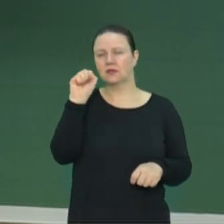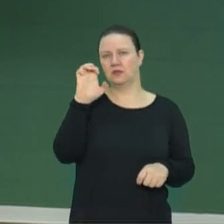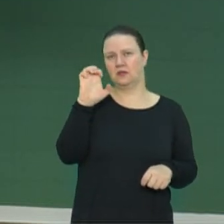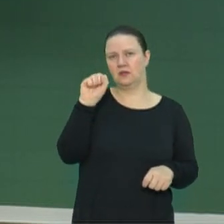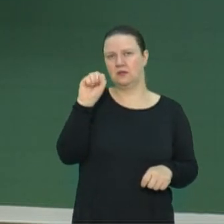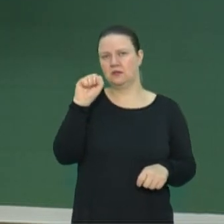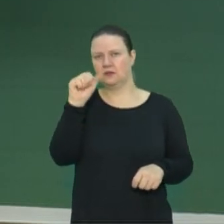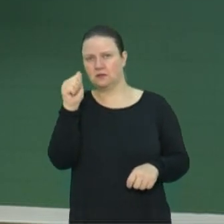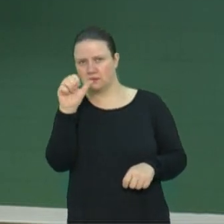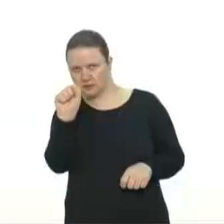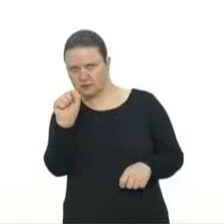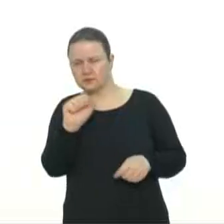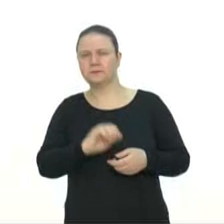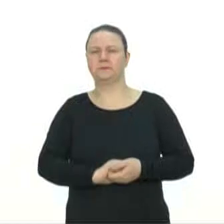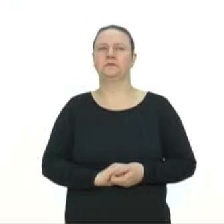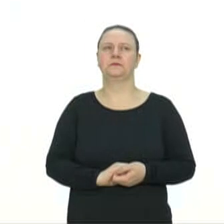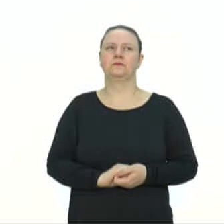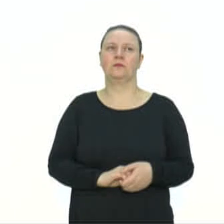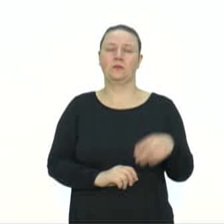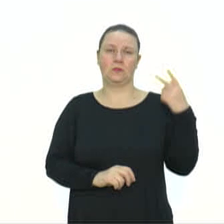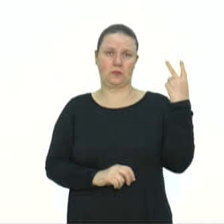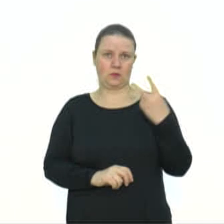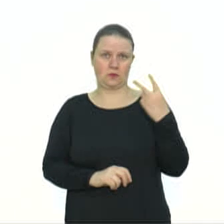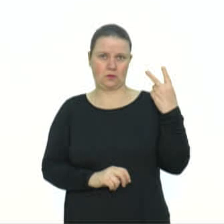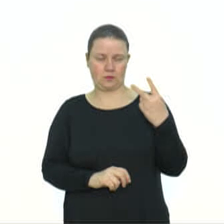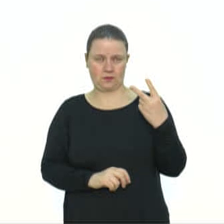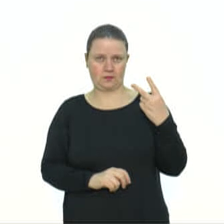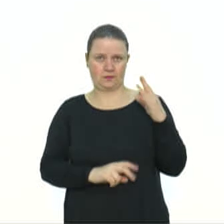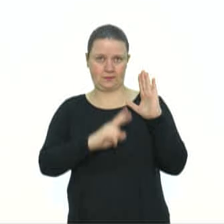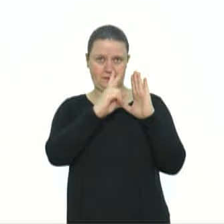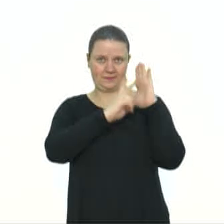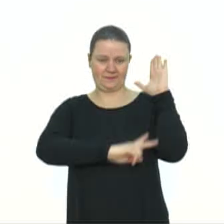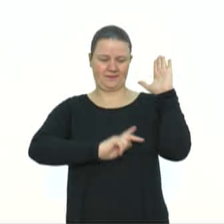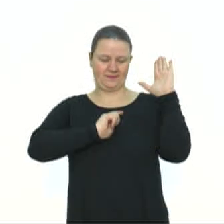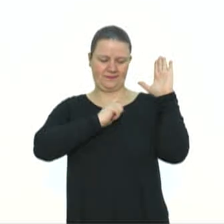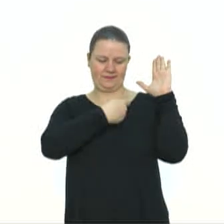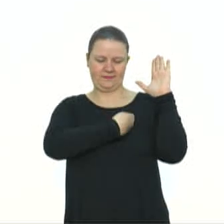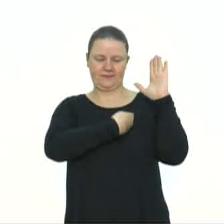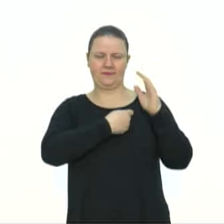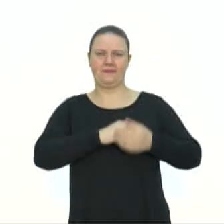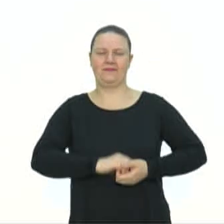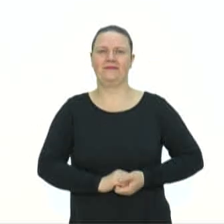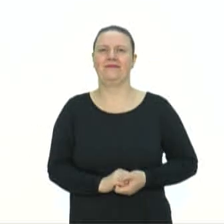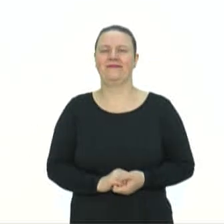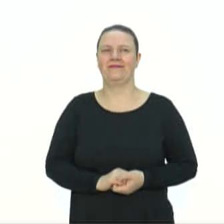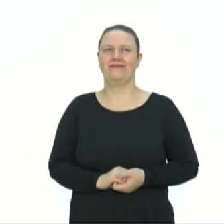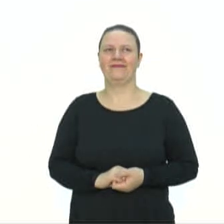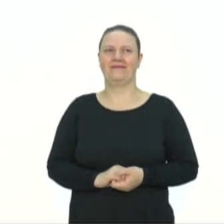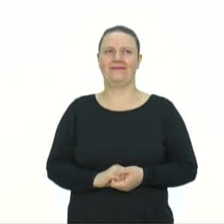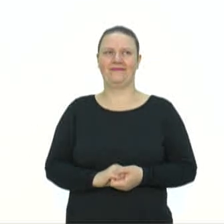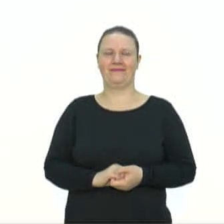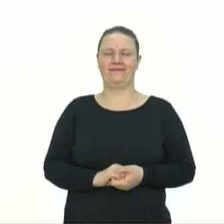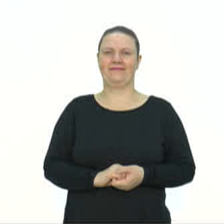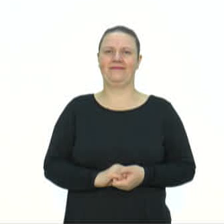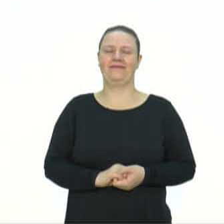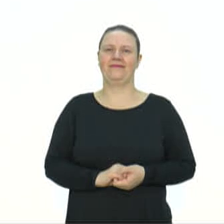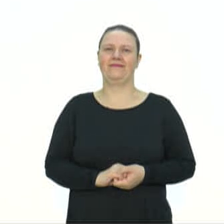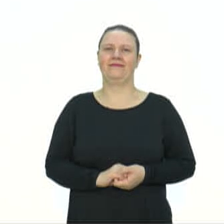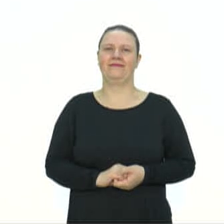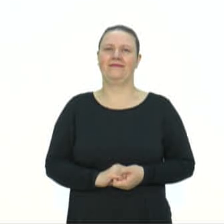essas. 2. Señala a alternativa que apresenta um pronome